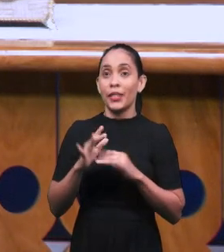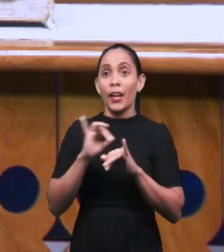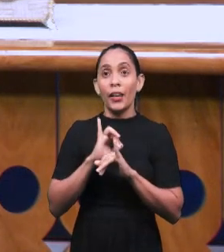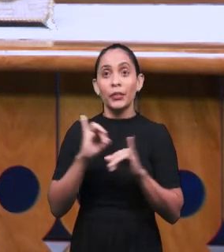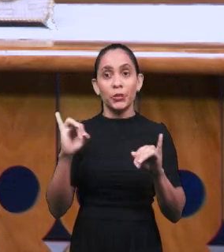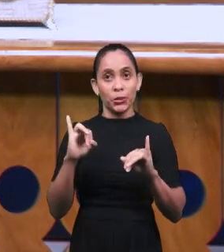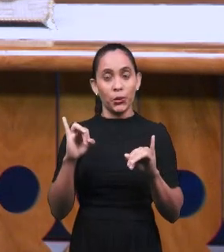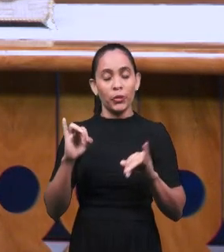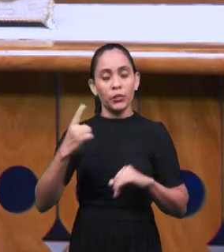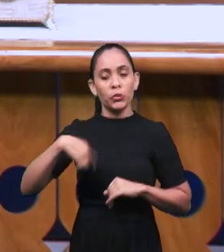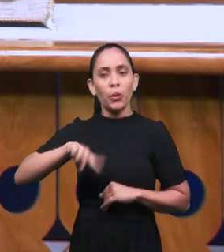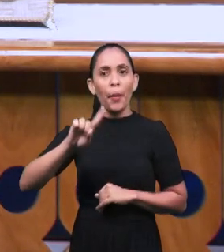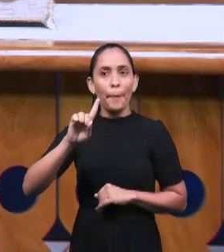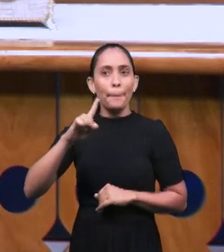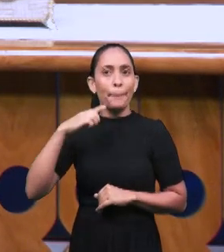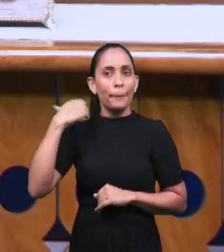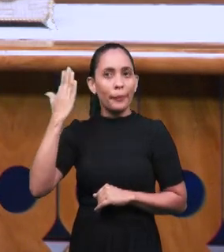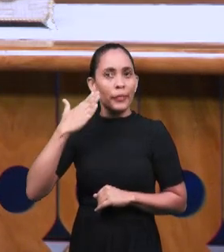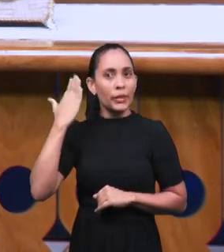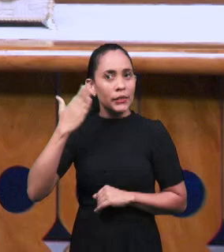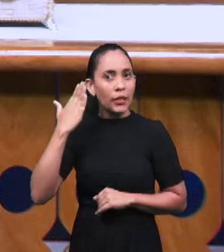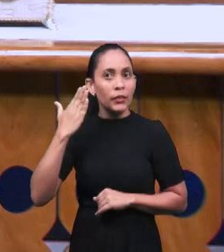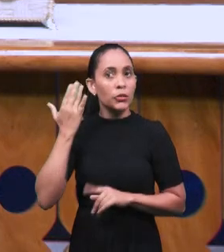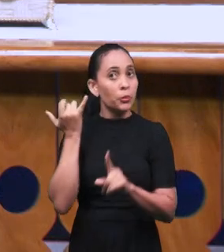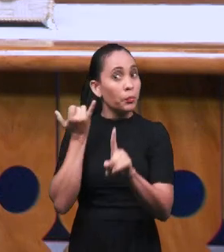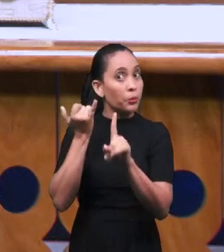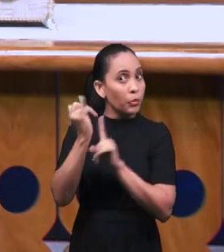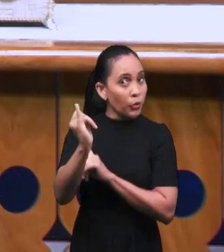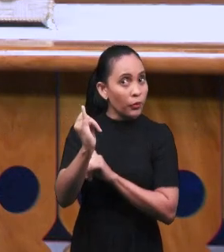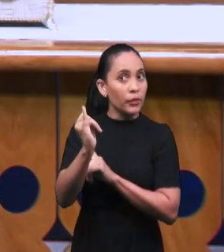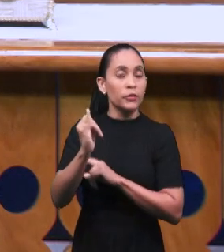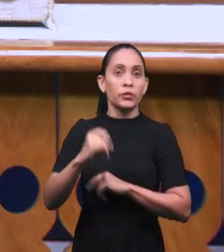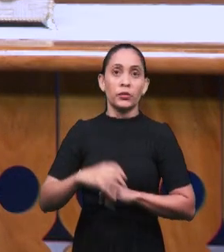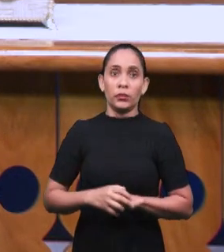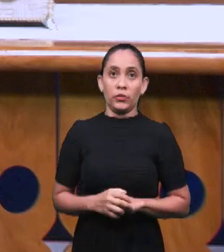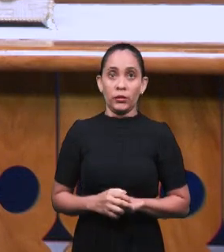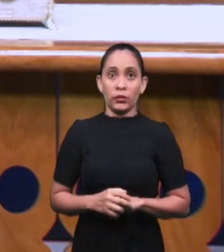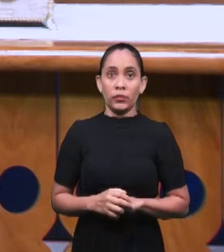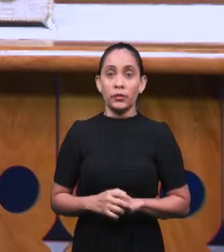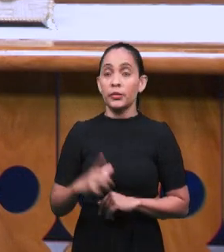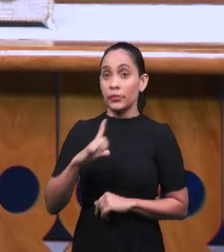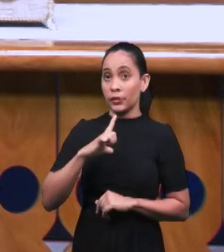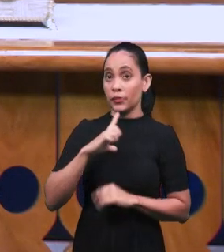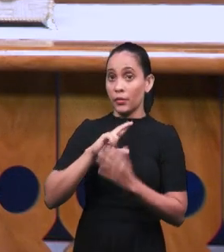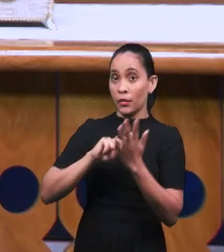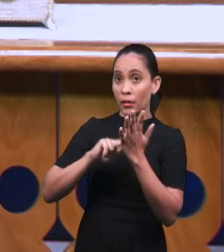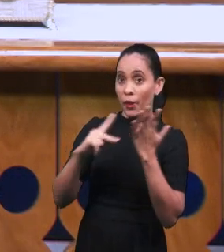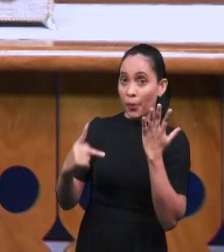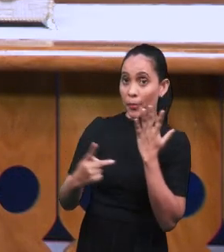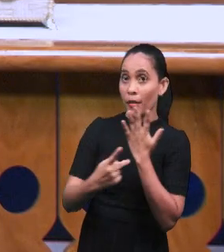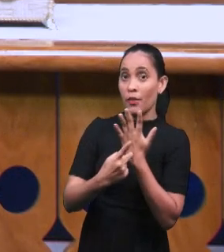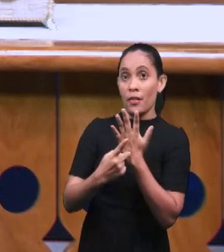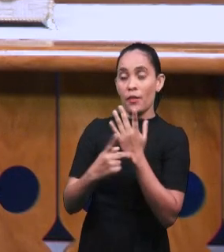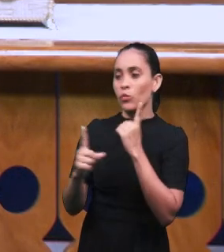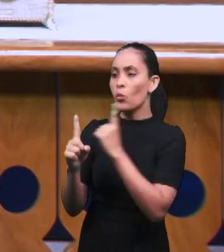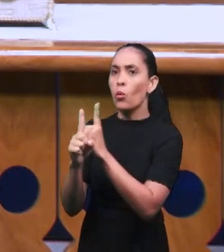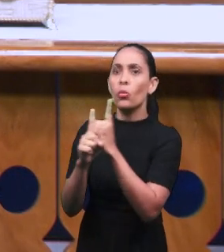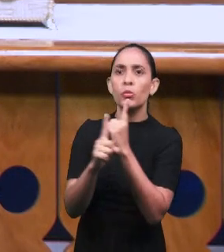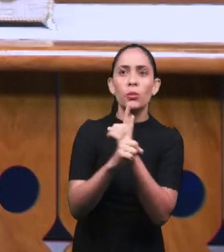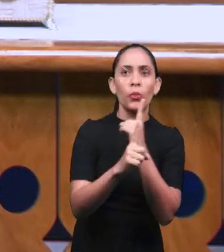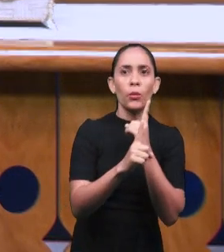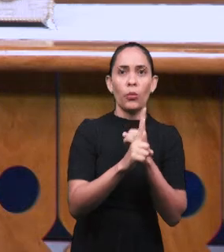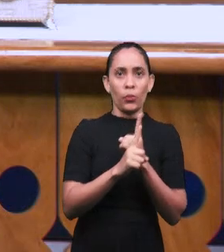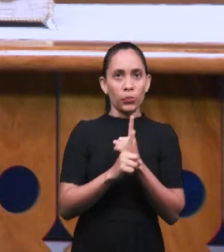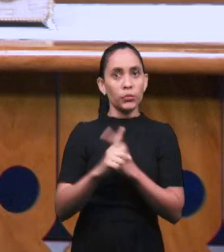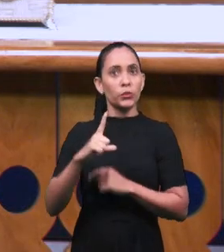suas mensagens proféticas que estavam nas parábolas, nos encontros com ele,